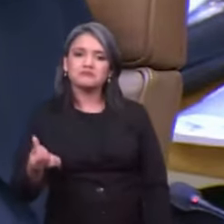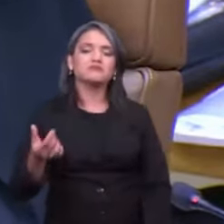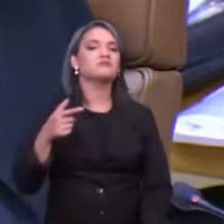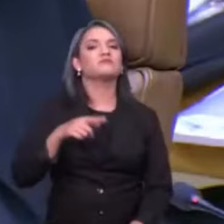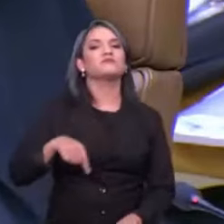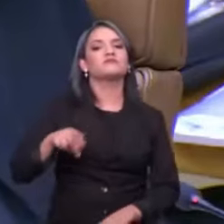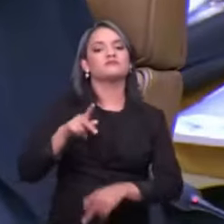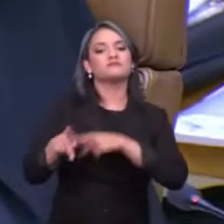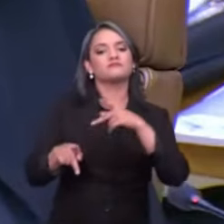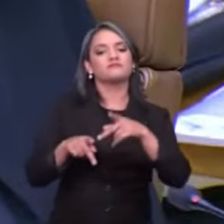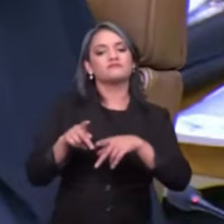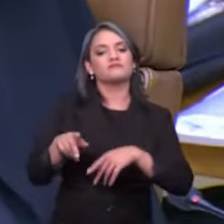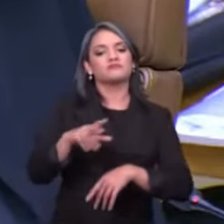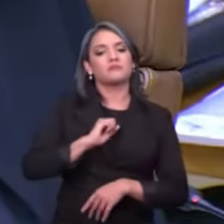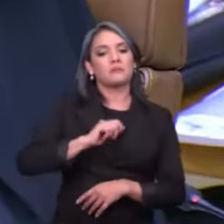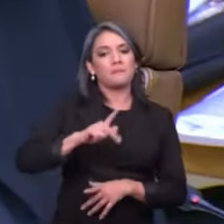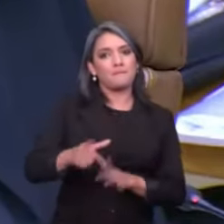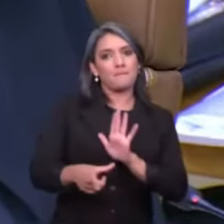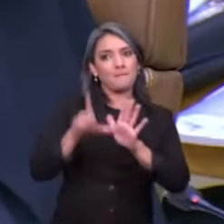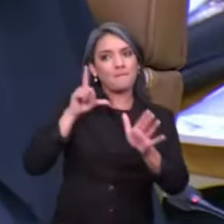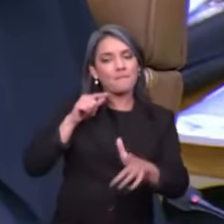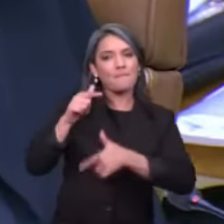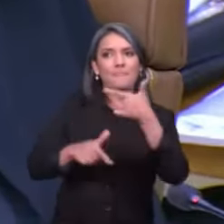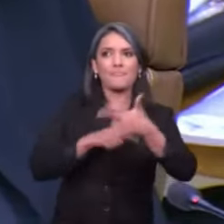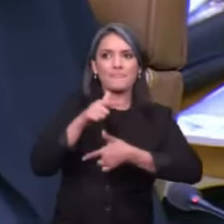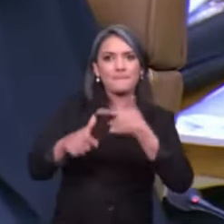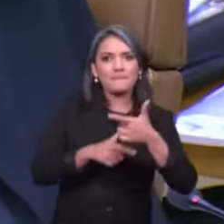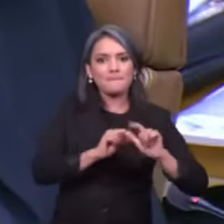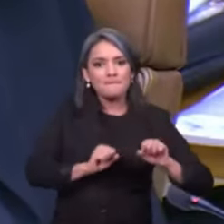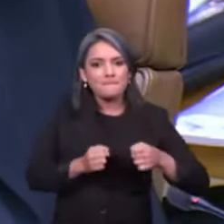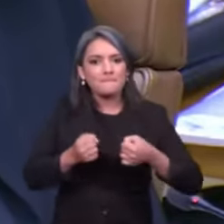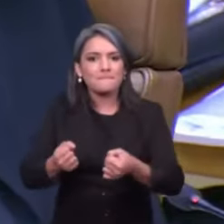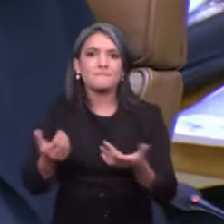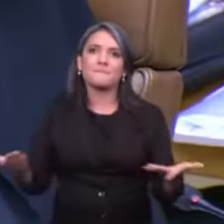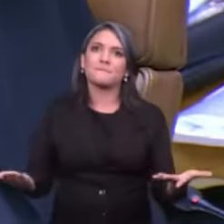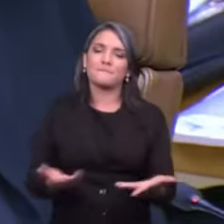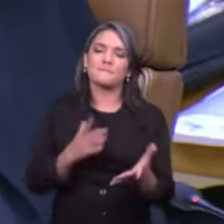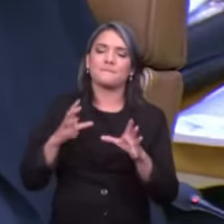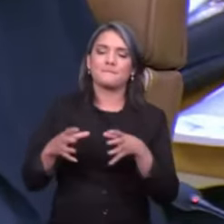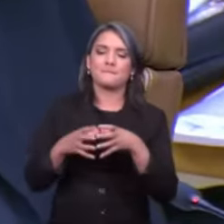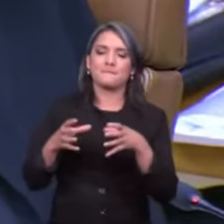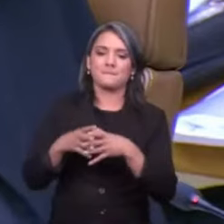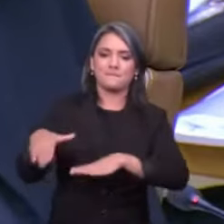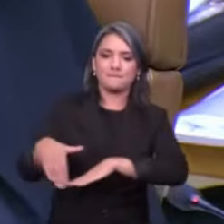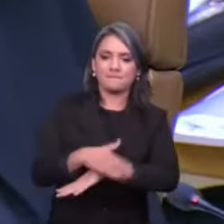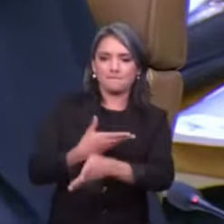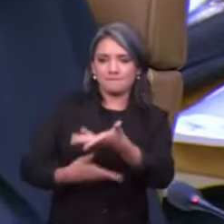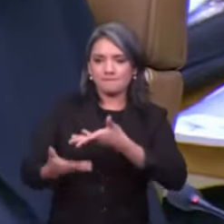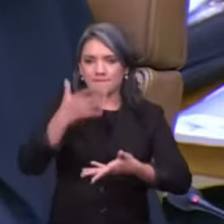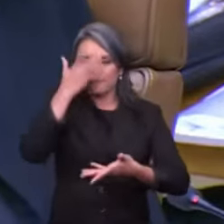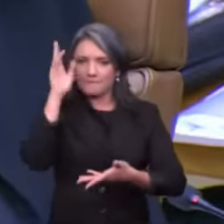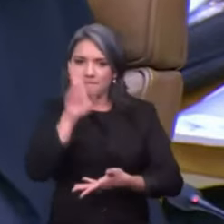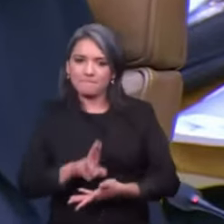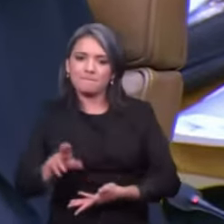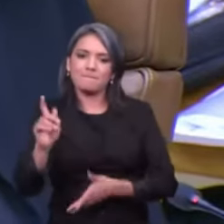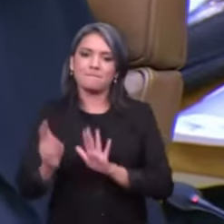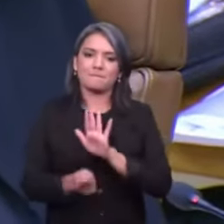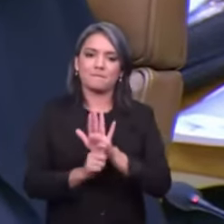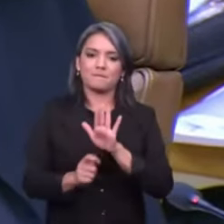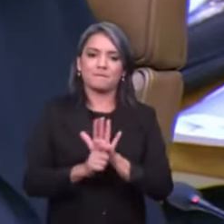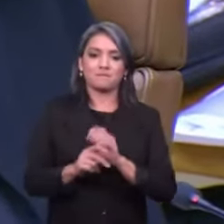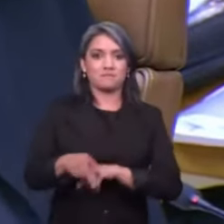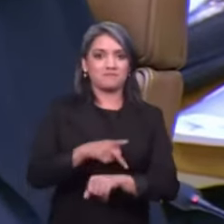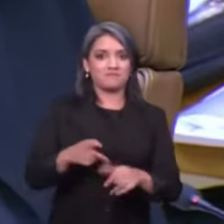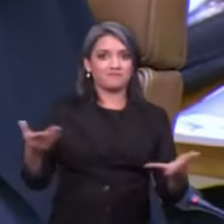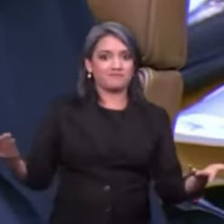trabalho anteriormente realizado pelo Estado a grupos sem fins lucrativos, incluindo as equipes de rua que interagem com pessoas que usam drogas. O país está